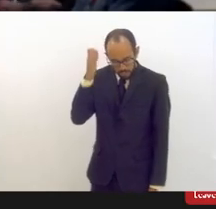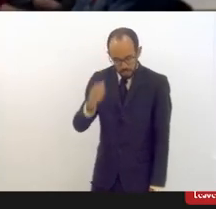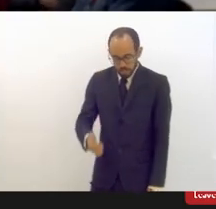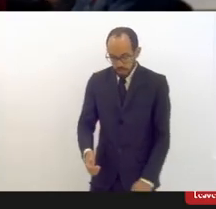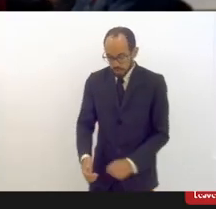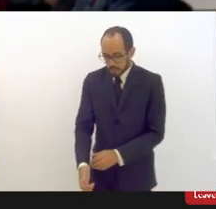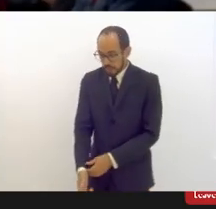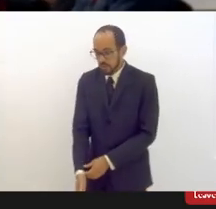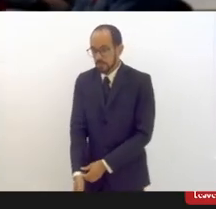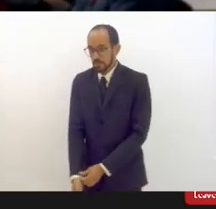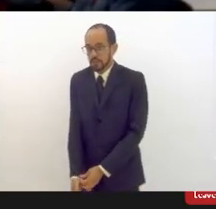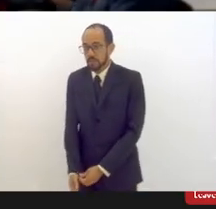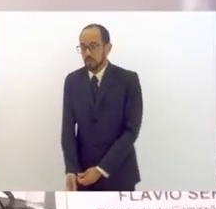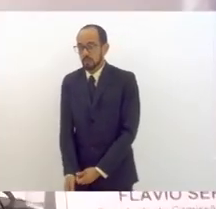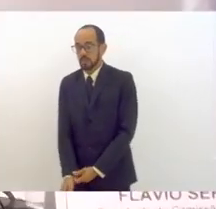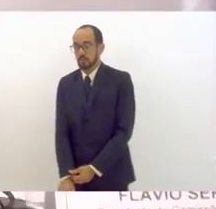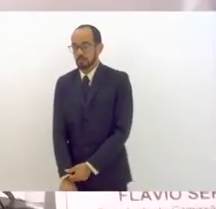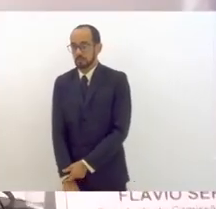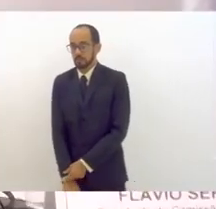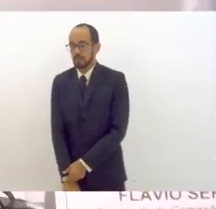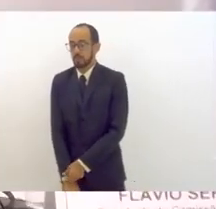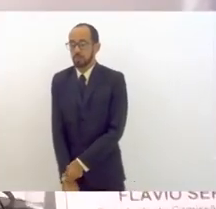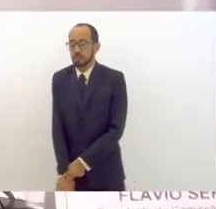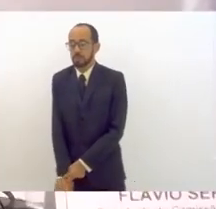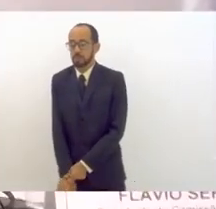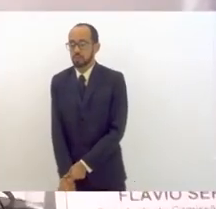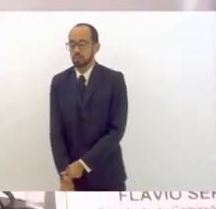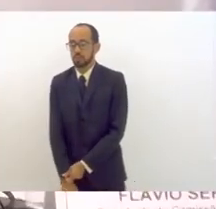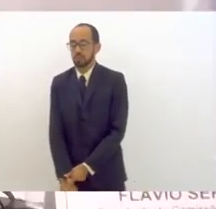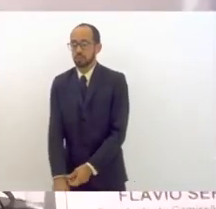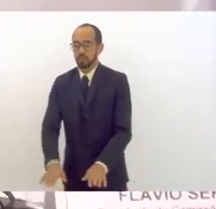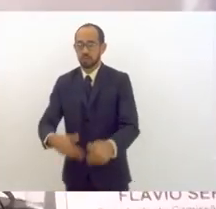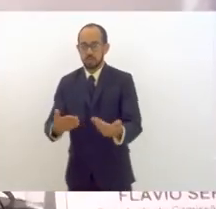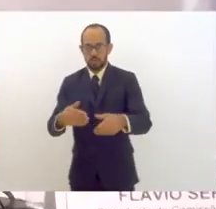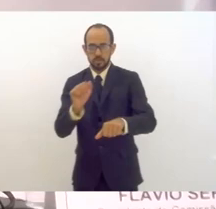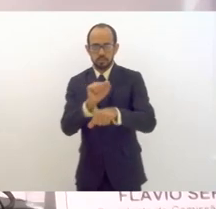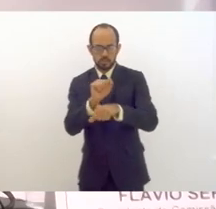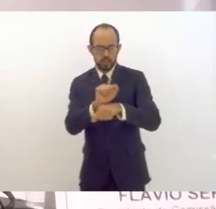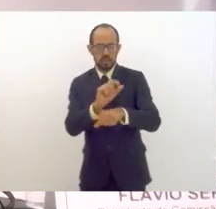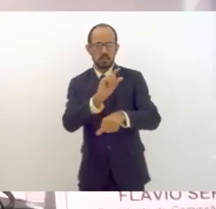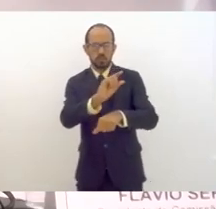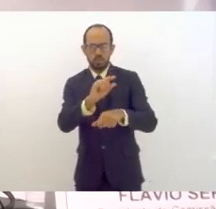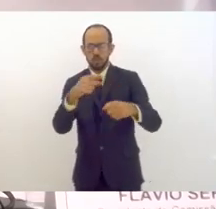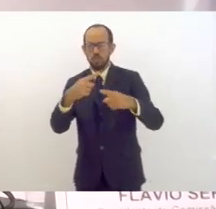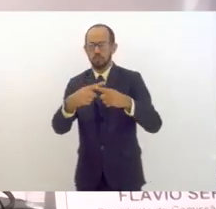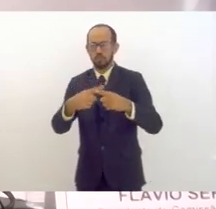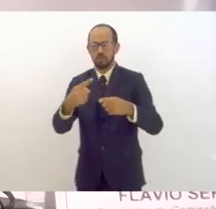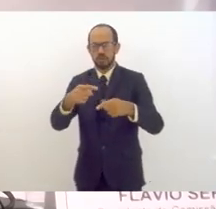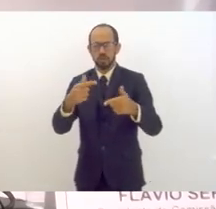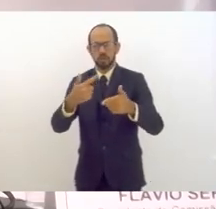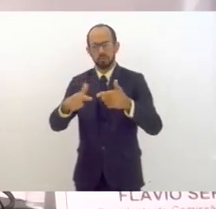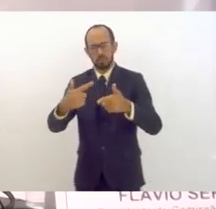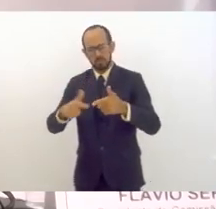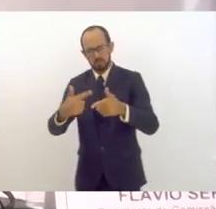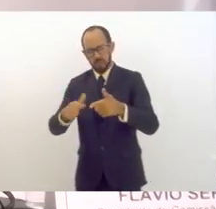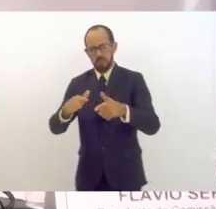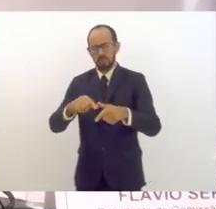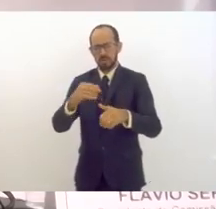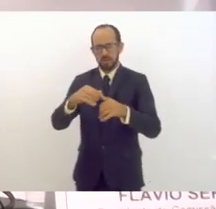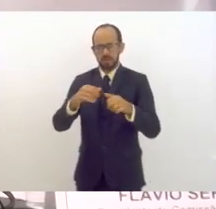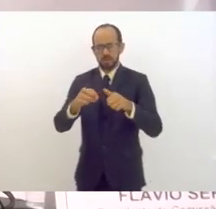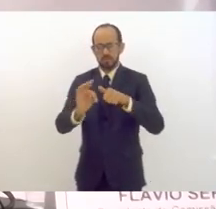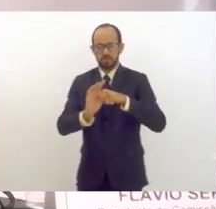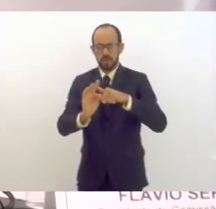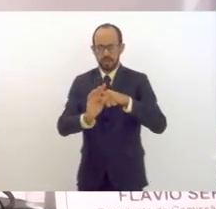vou aproveitar, então, esse rápido intervalo. Eu vou compondo a mesa aqui, que eu iniciei a audiência. Como a gente está meio online, meio presencial, está